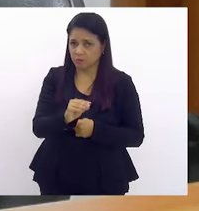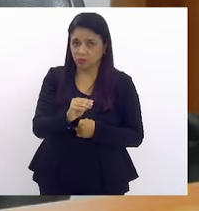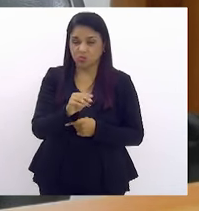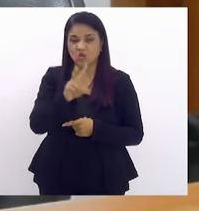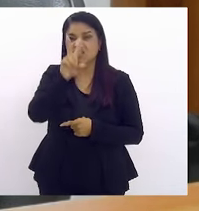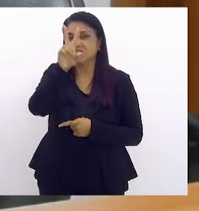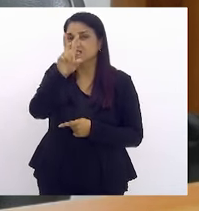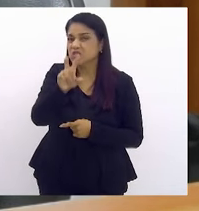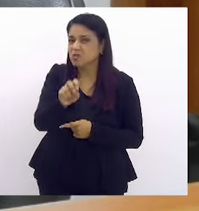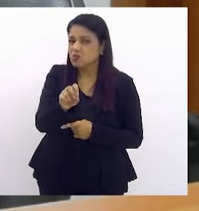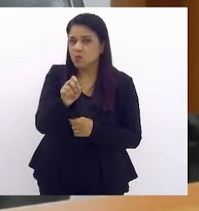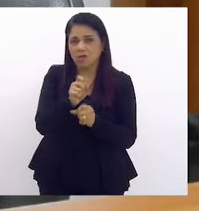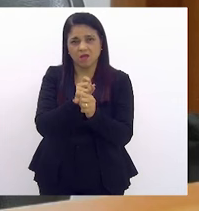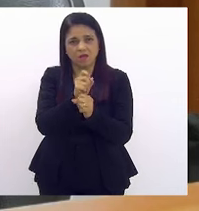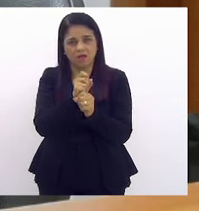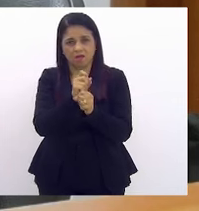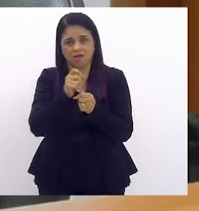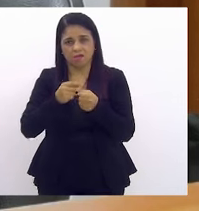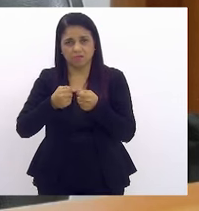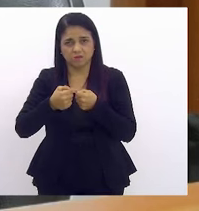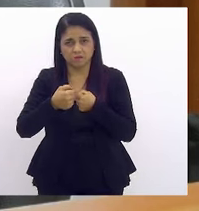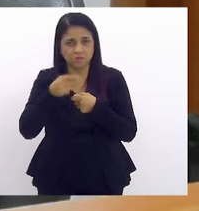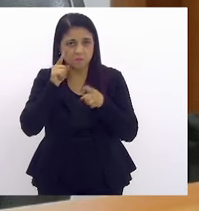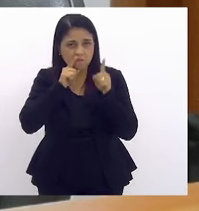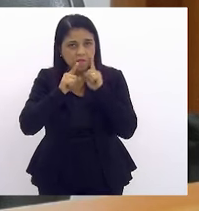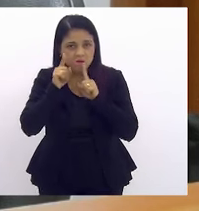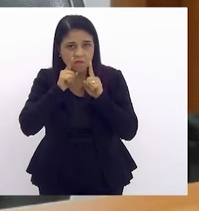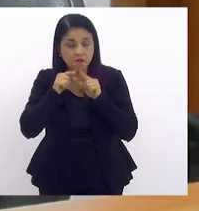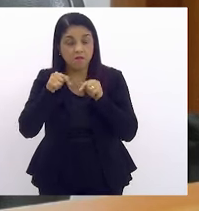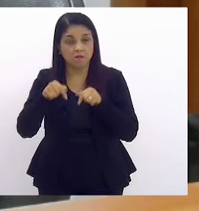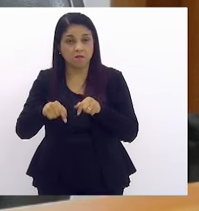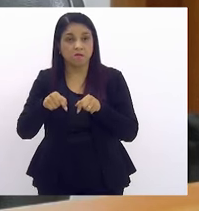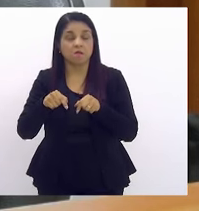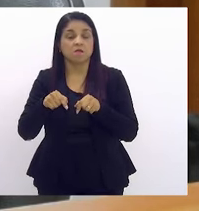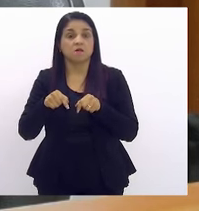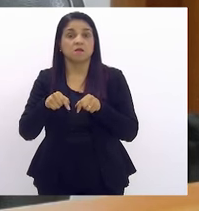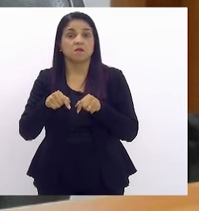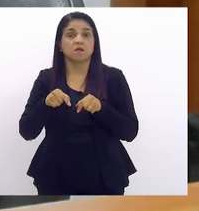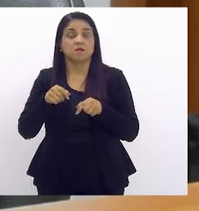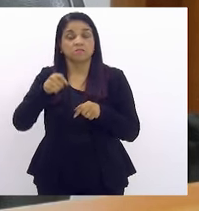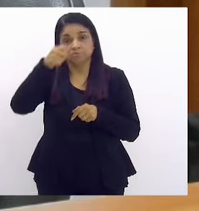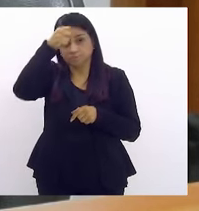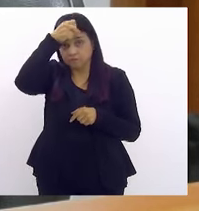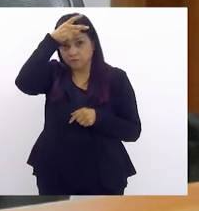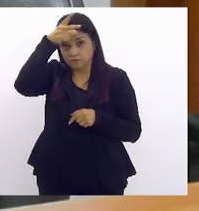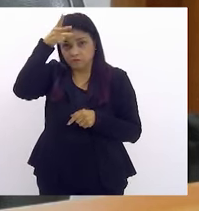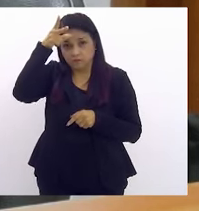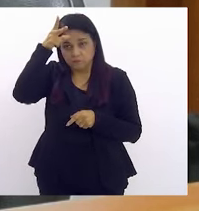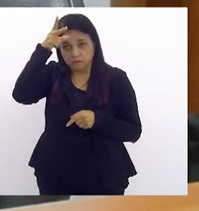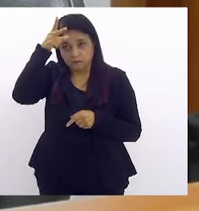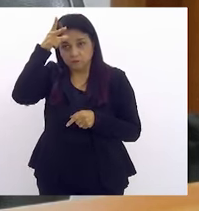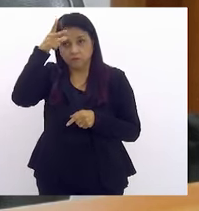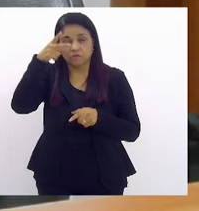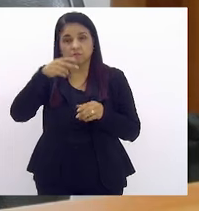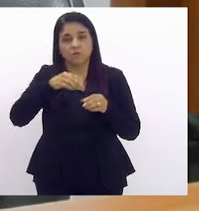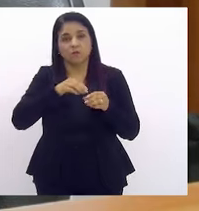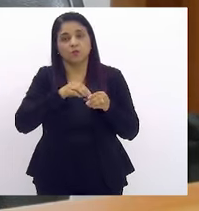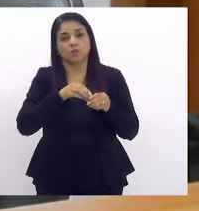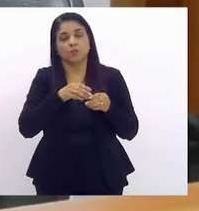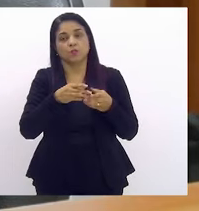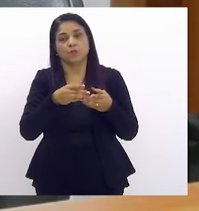50 anos no município. O município de Maricá ele municipalizou o esgotamento sanitário,